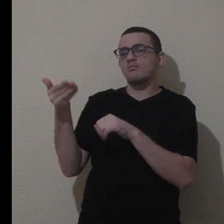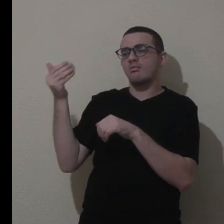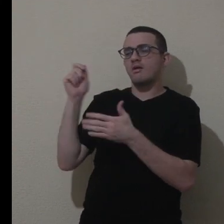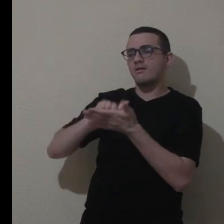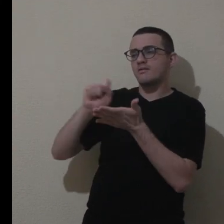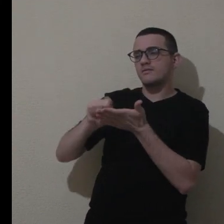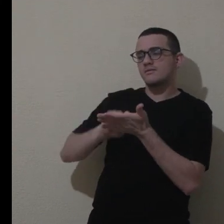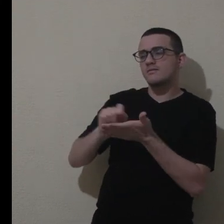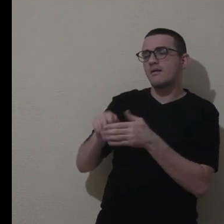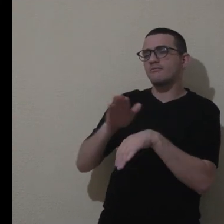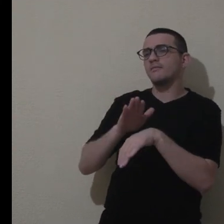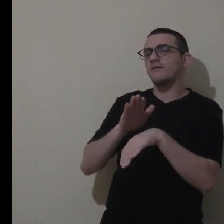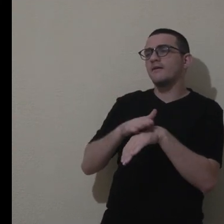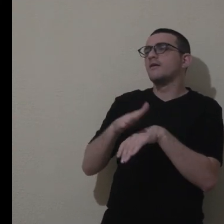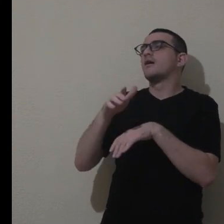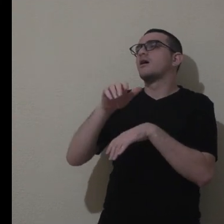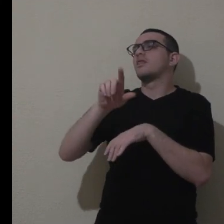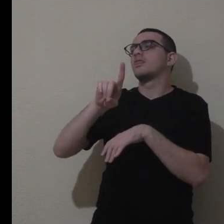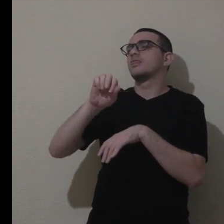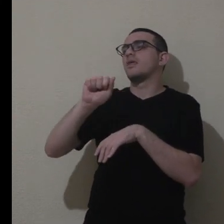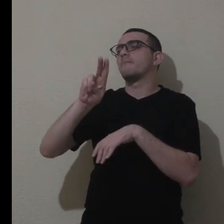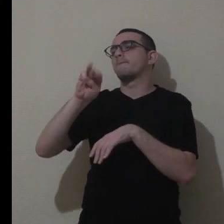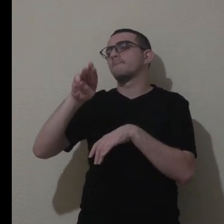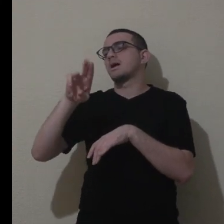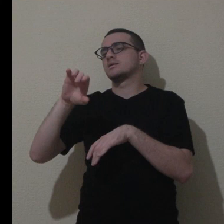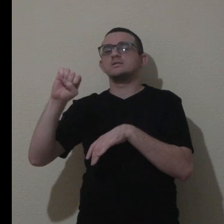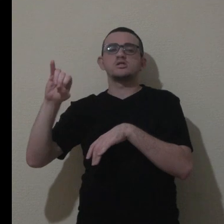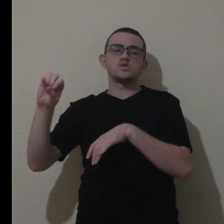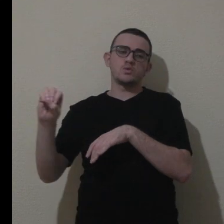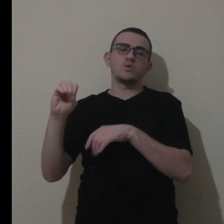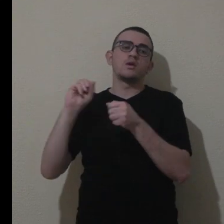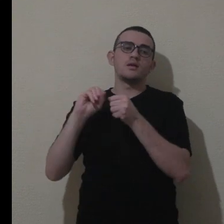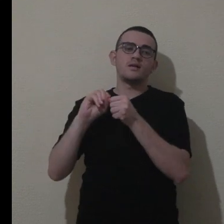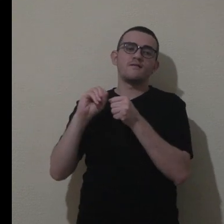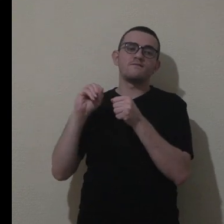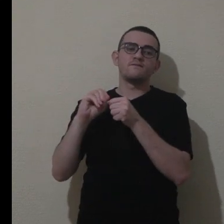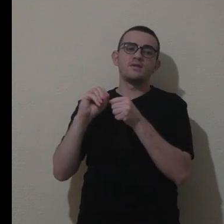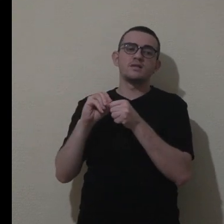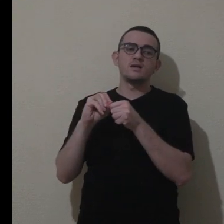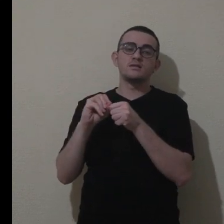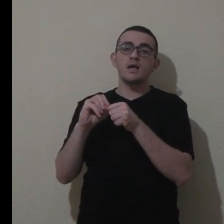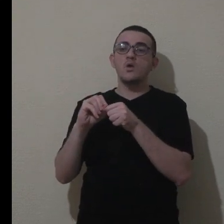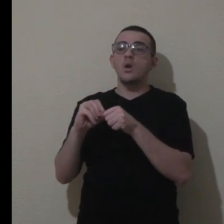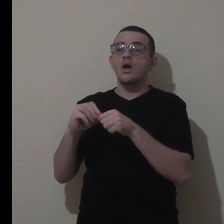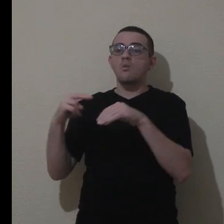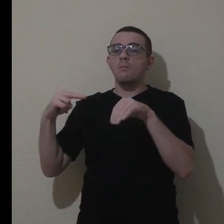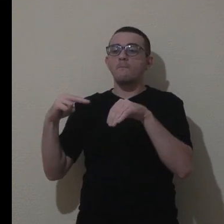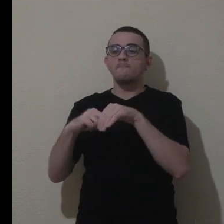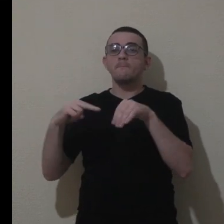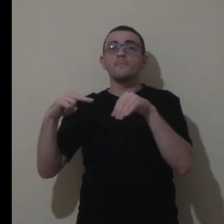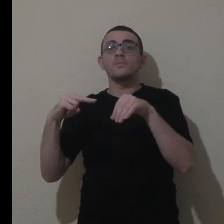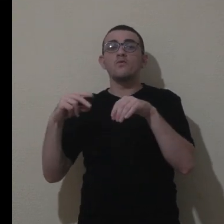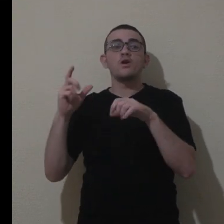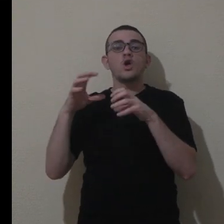feito, descrito pelo Damasio, né, canal Damasio, e que fizeram uma reconstrução de uma